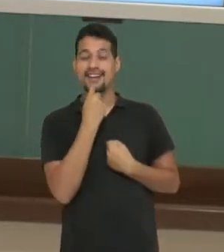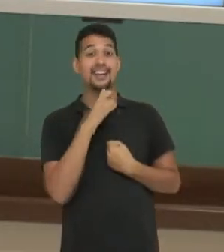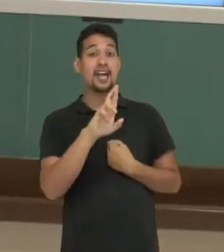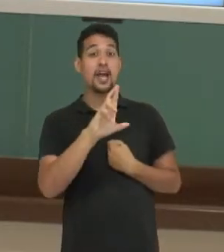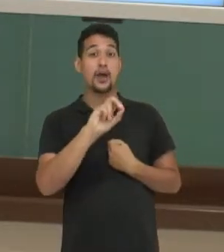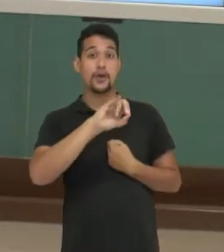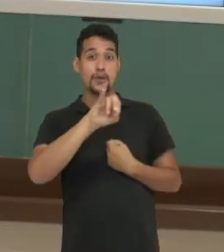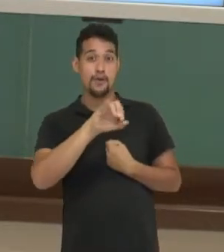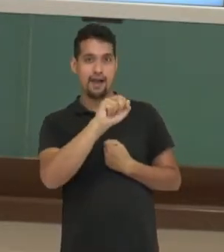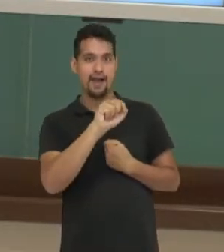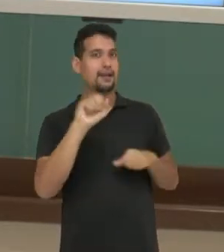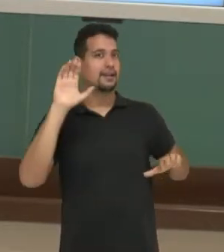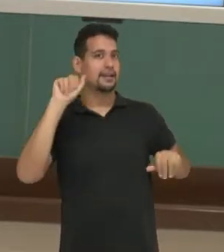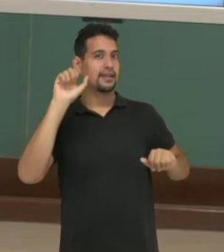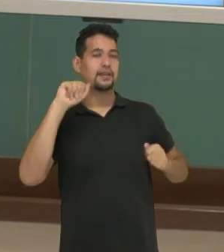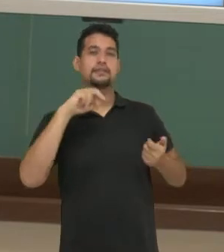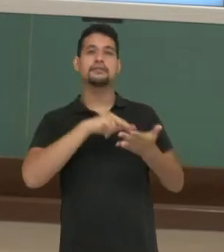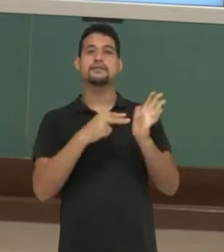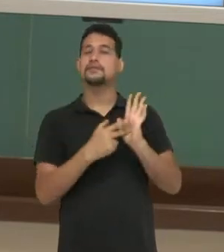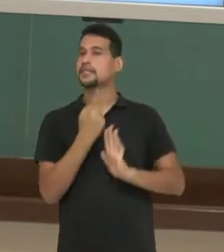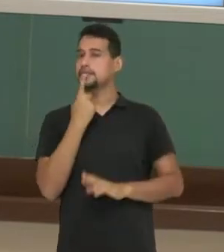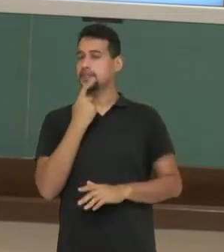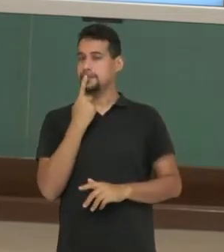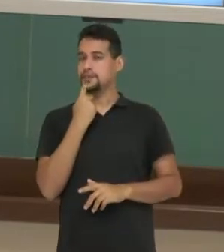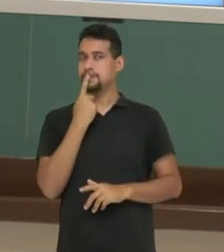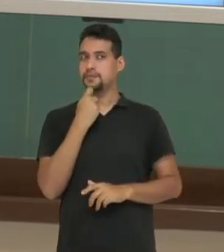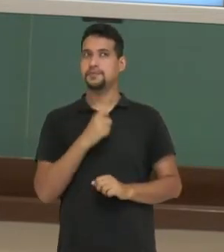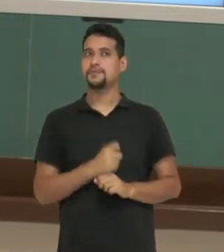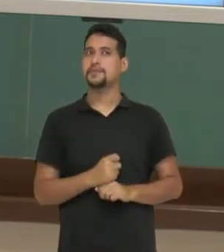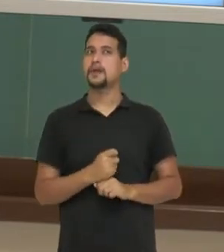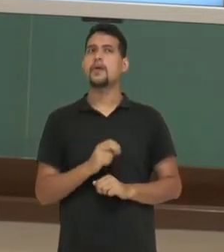se refieren al conto clásico de